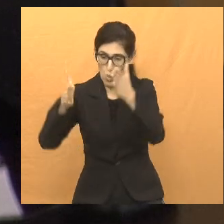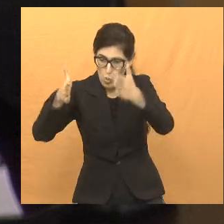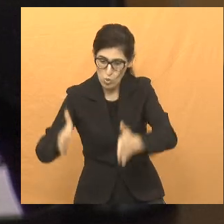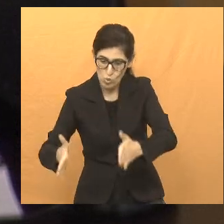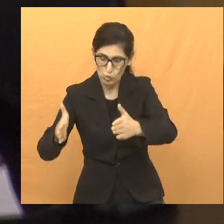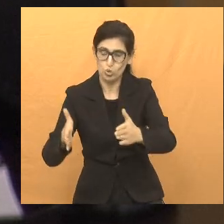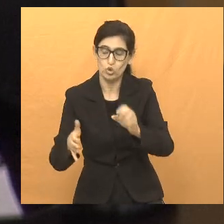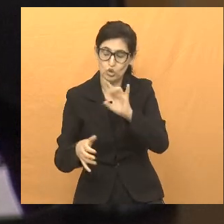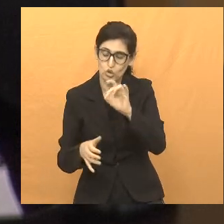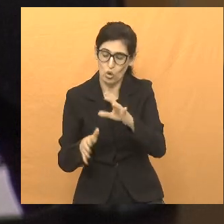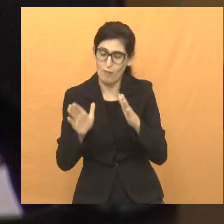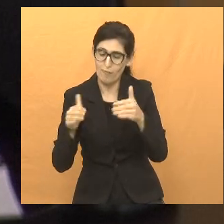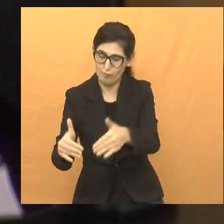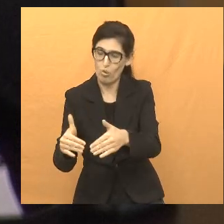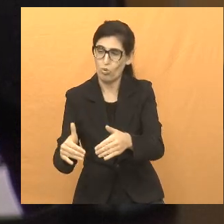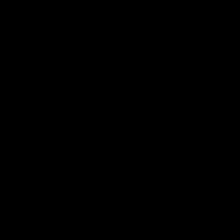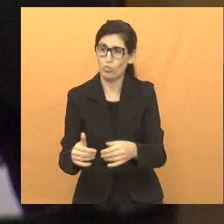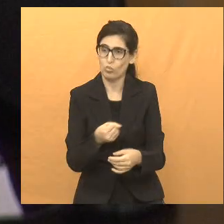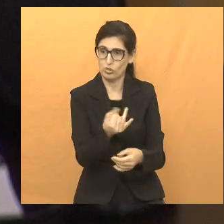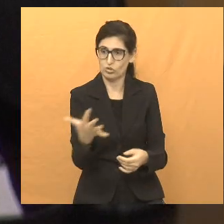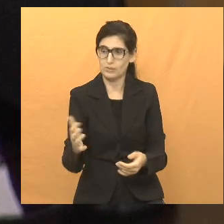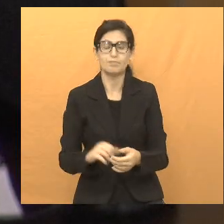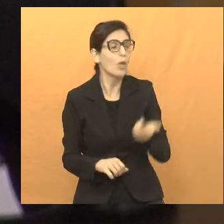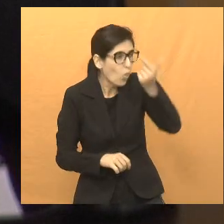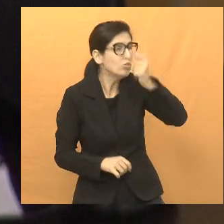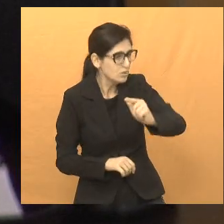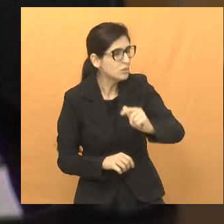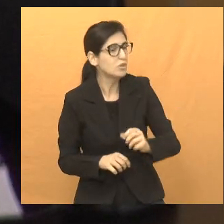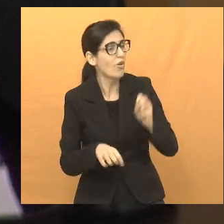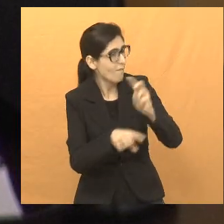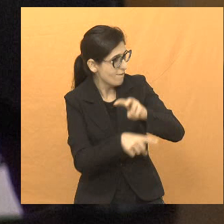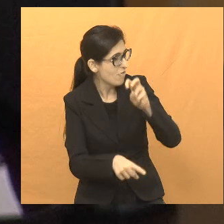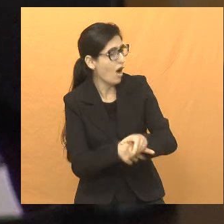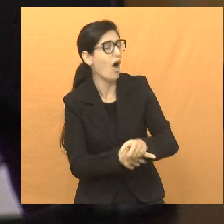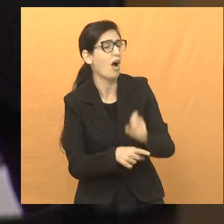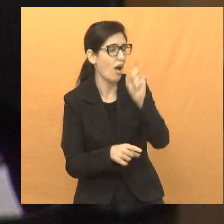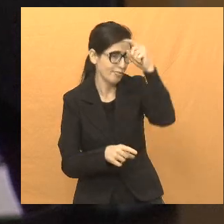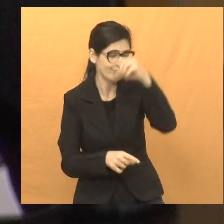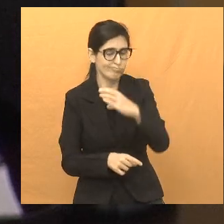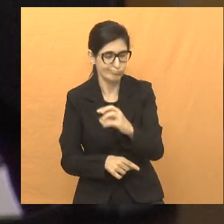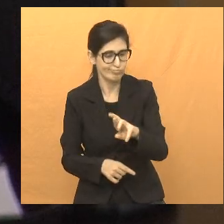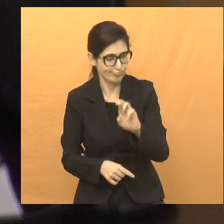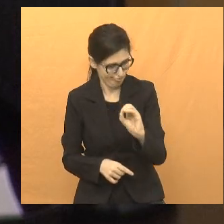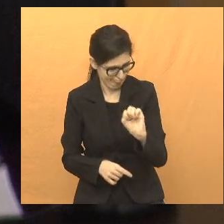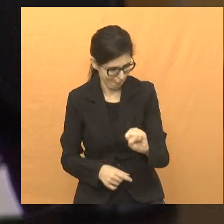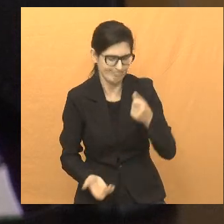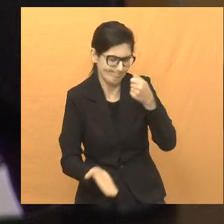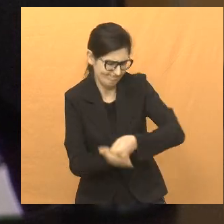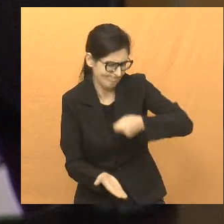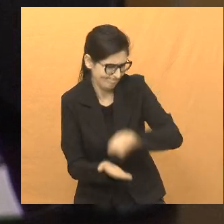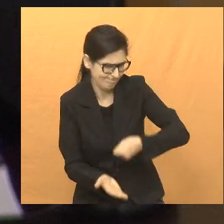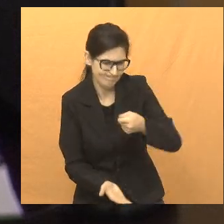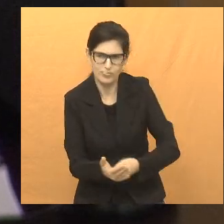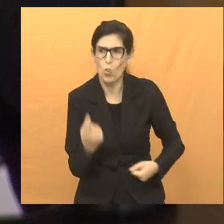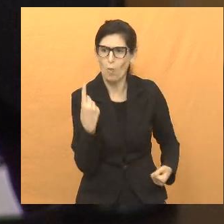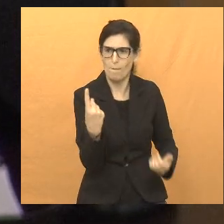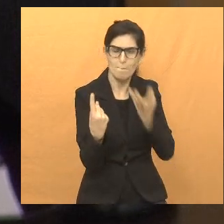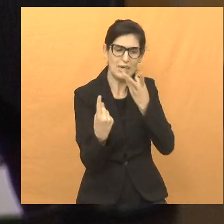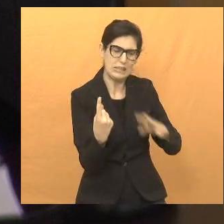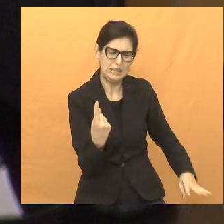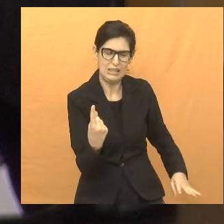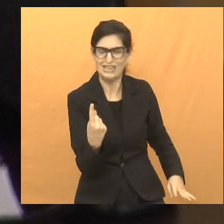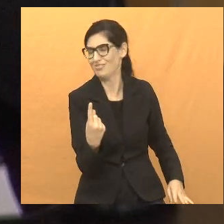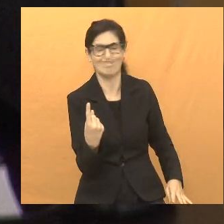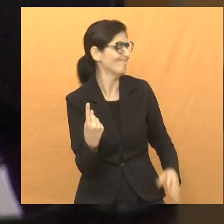entrou no meio de campo, conseguiu vaga pelo CROSS, mas numa briga muito intensa, e uma das crianças, inclusive, não teve tempo